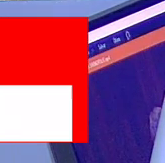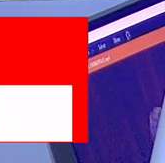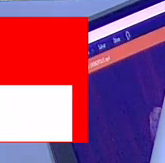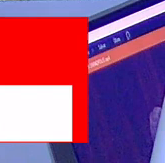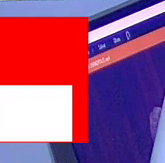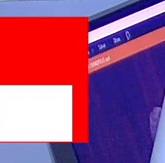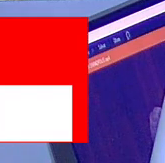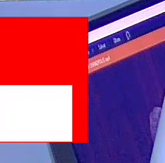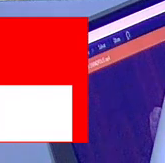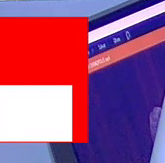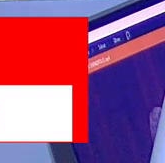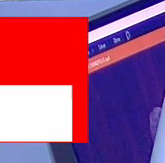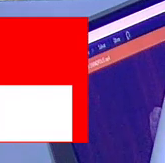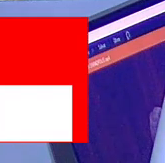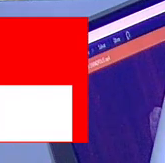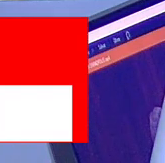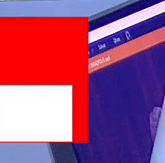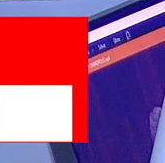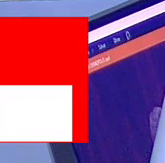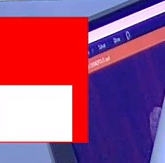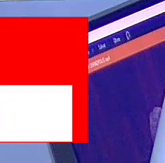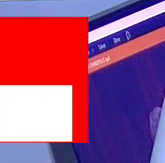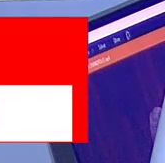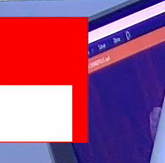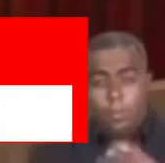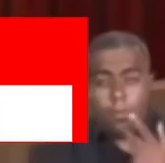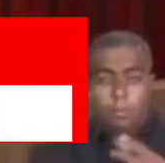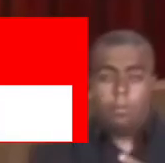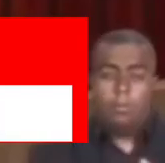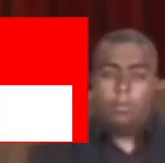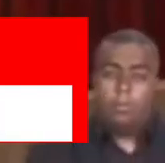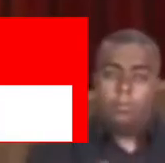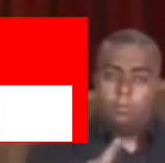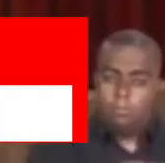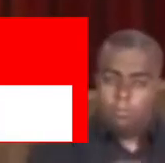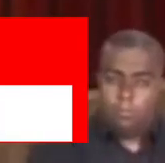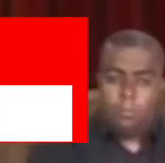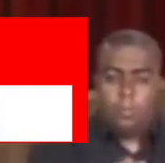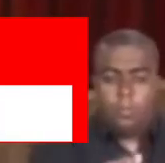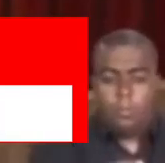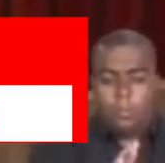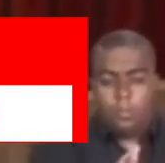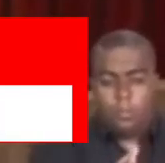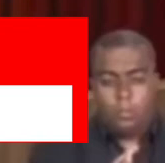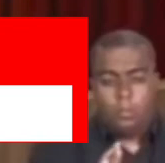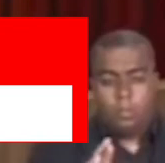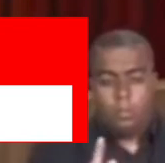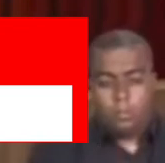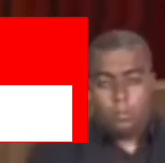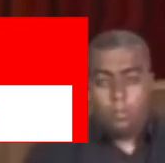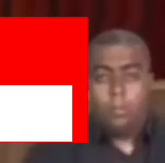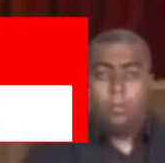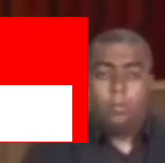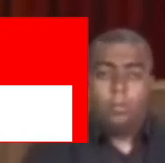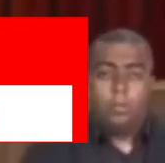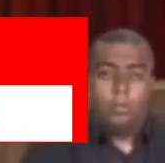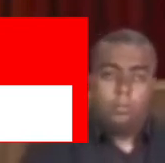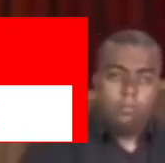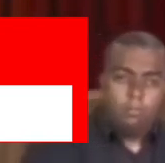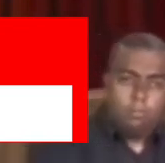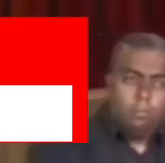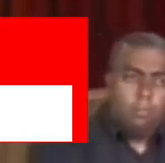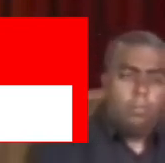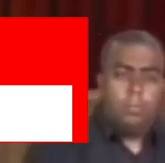PSL, fraudou a cota de gênero. Durante a sessão plenária do Tribunal Superior Eleitoral, o relator do